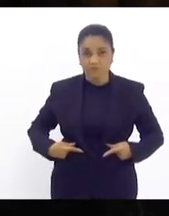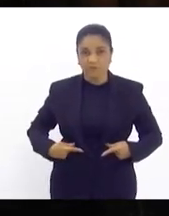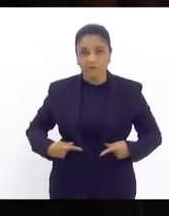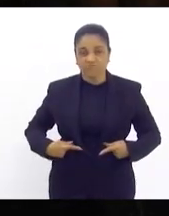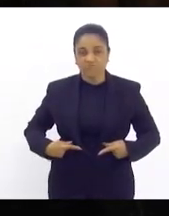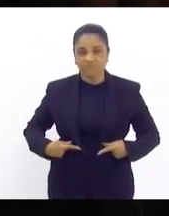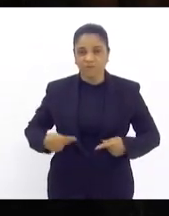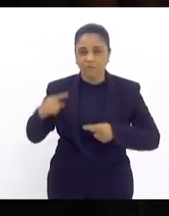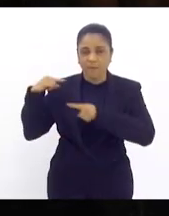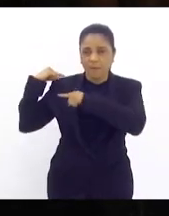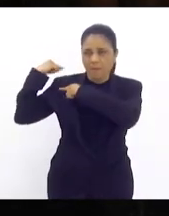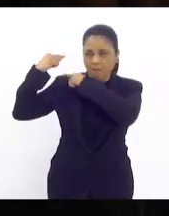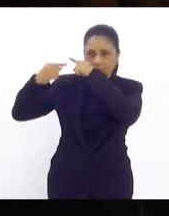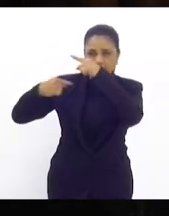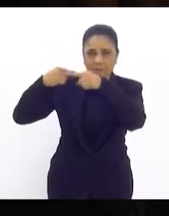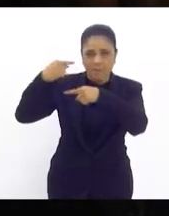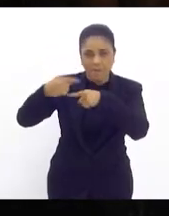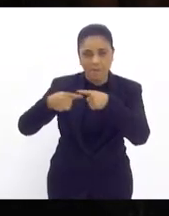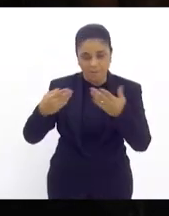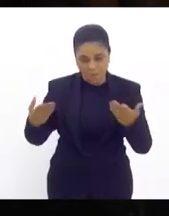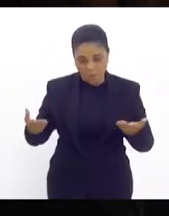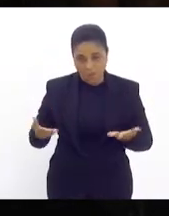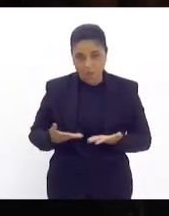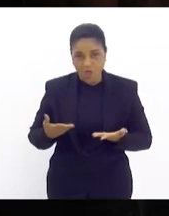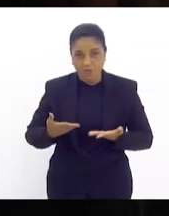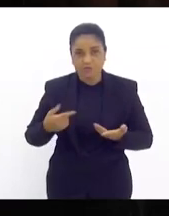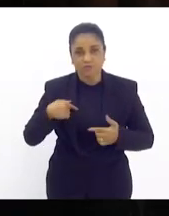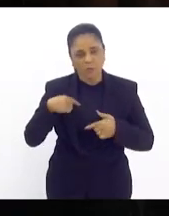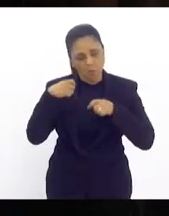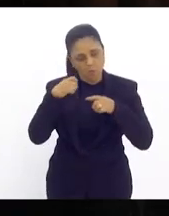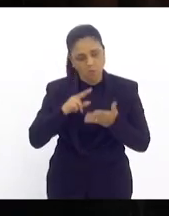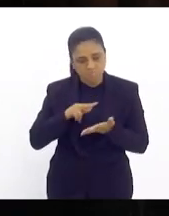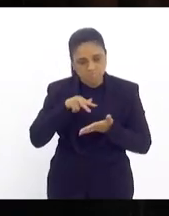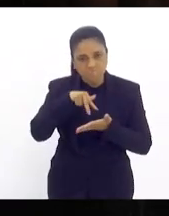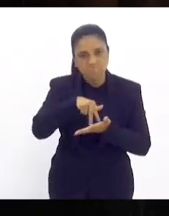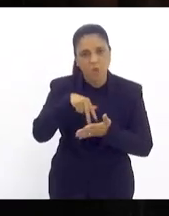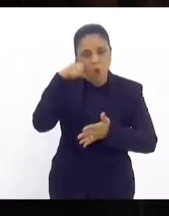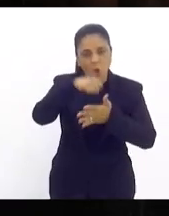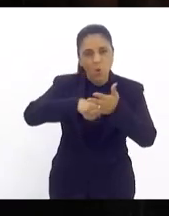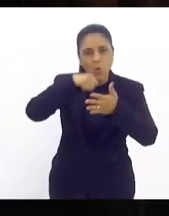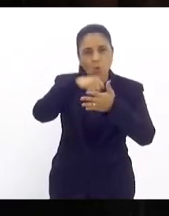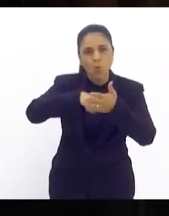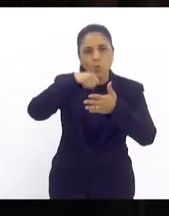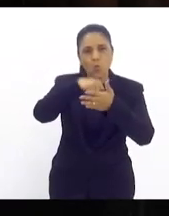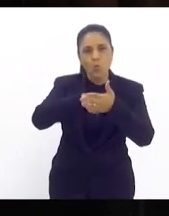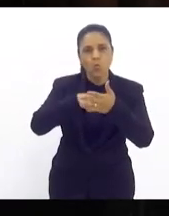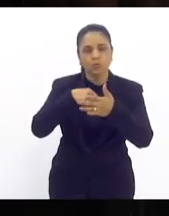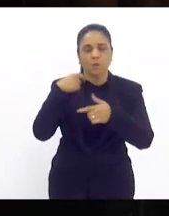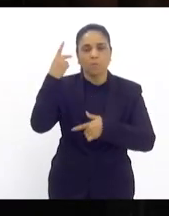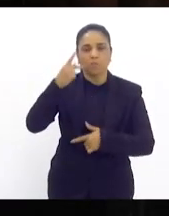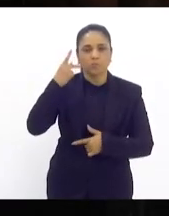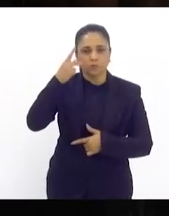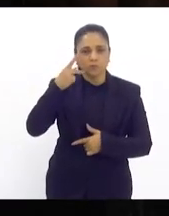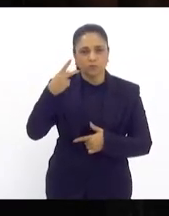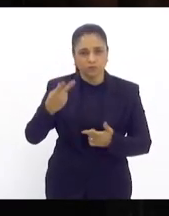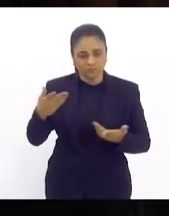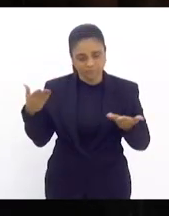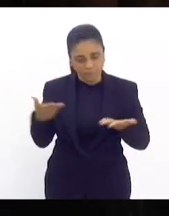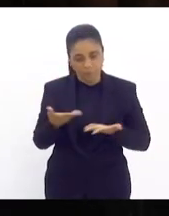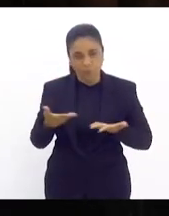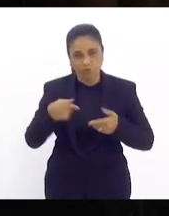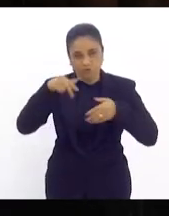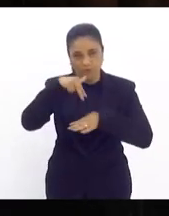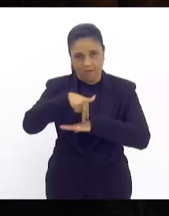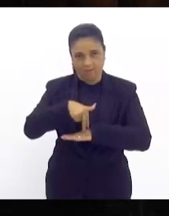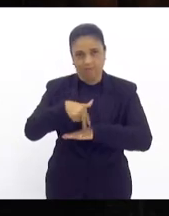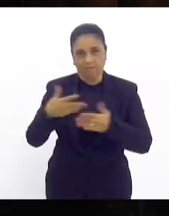raízes que me consolidam também na luta política é o que me Trouxeram até aqui e